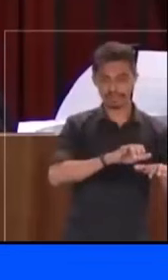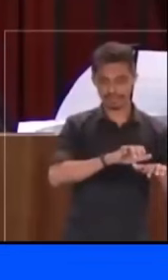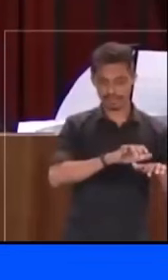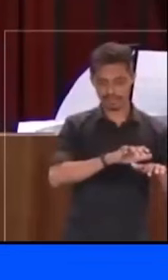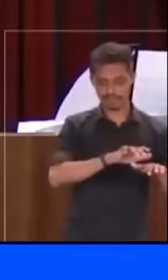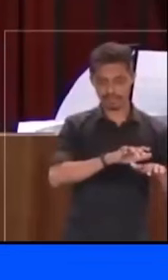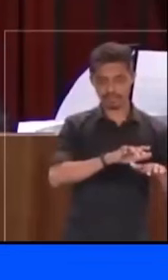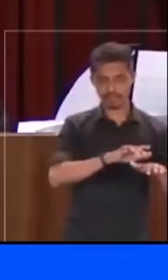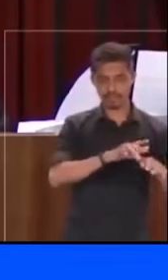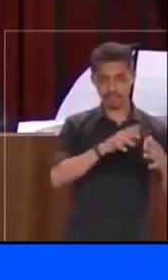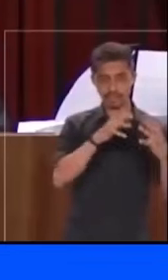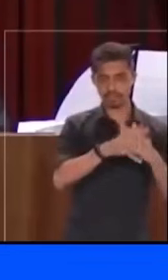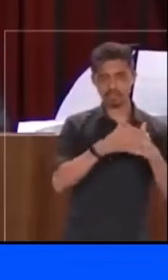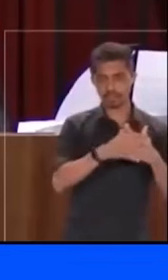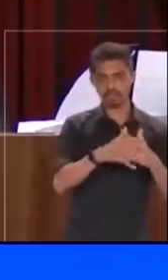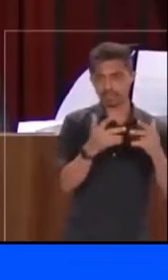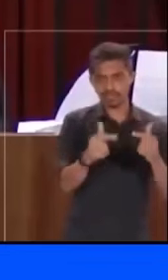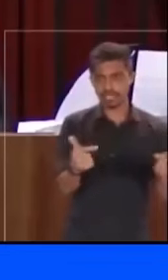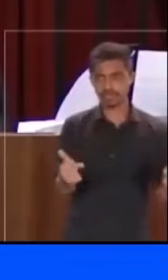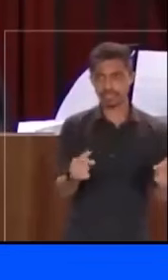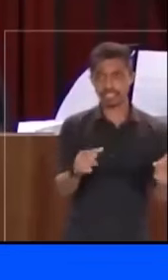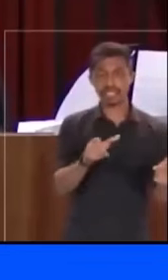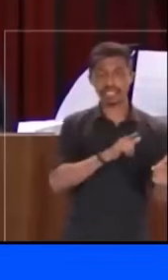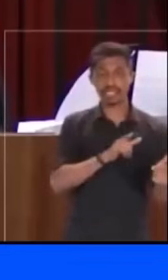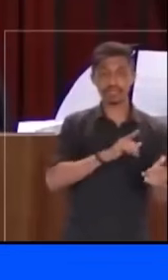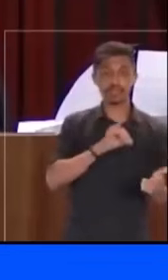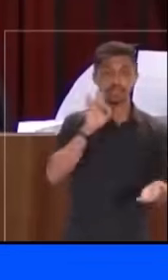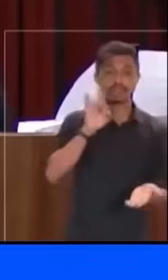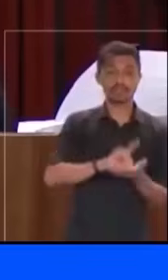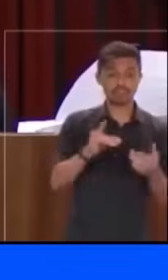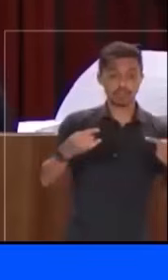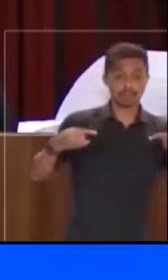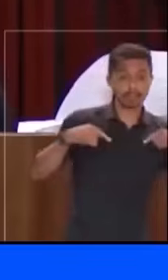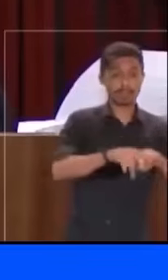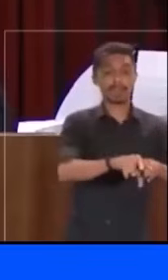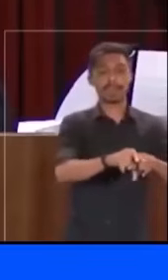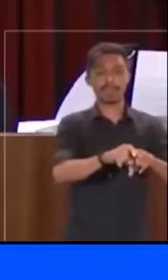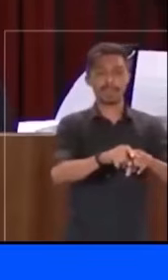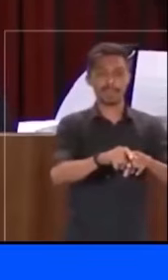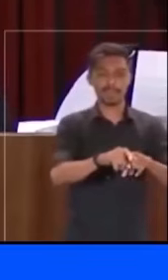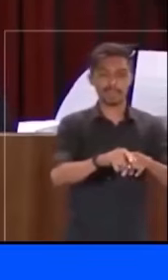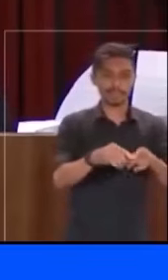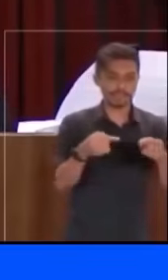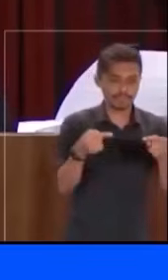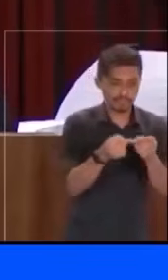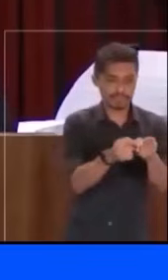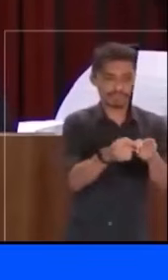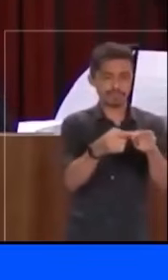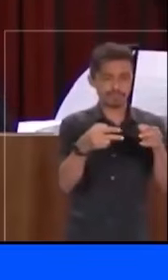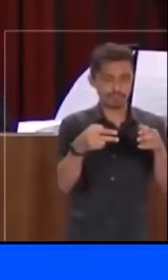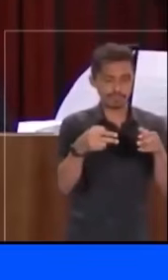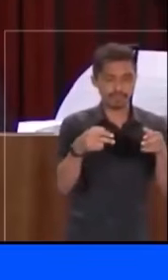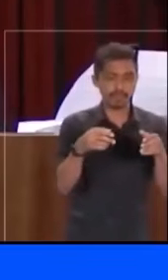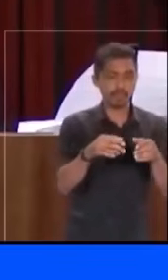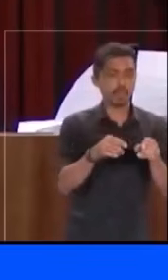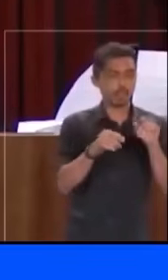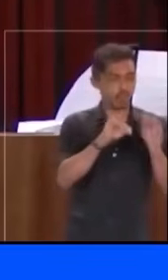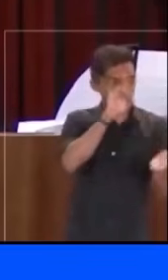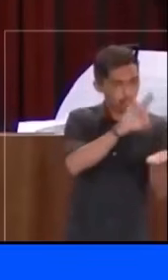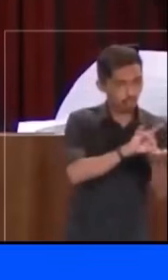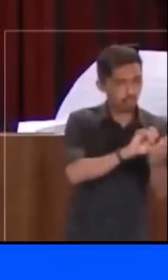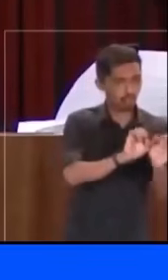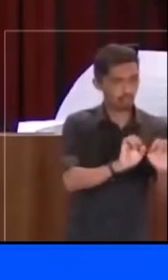uma confusão, houve uma verdadeira fusão entre o ato oficial e o